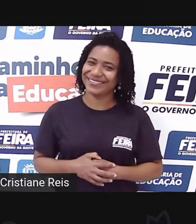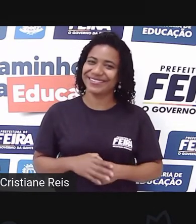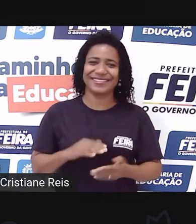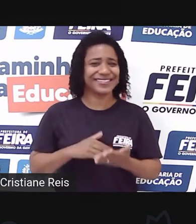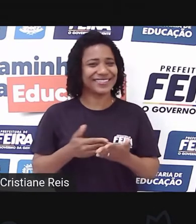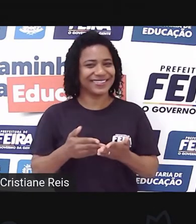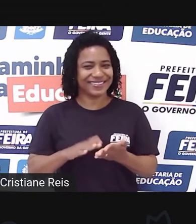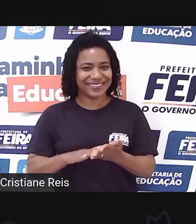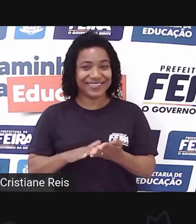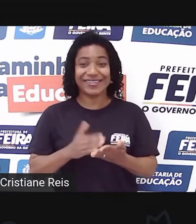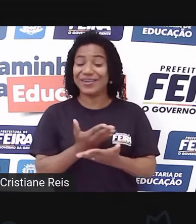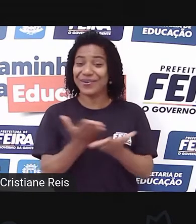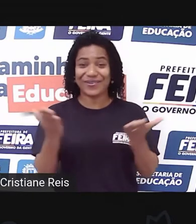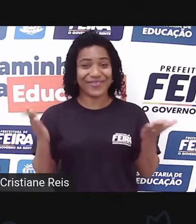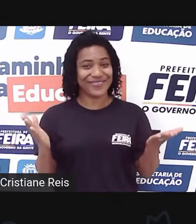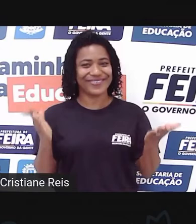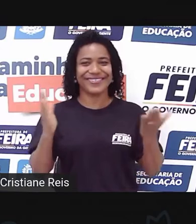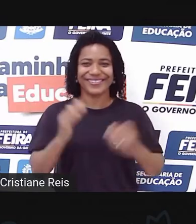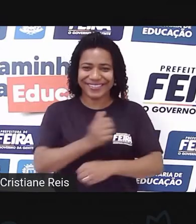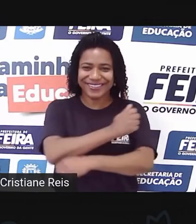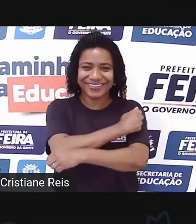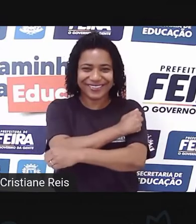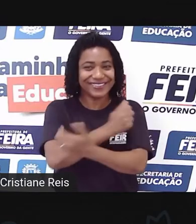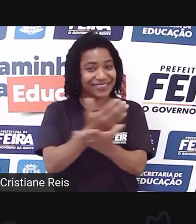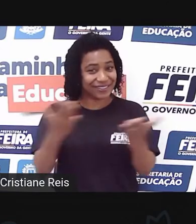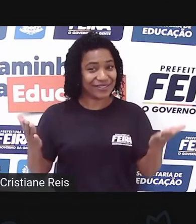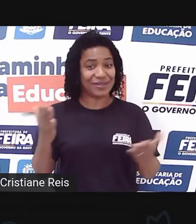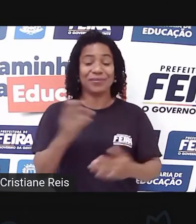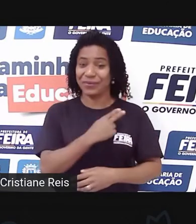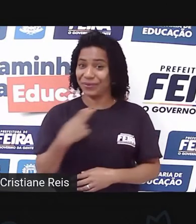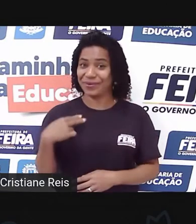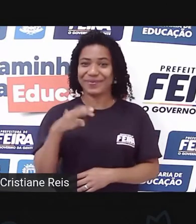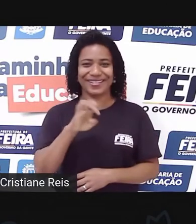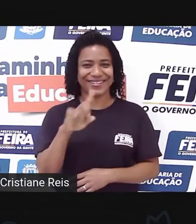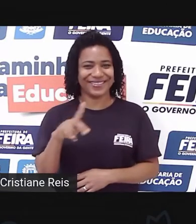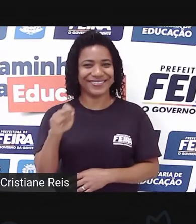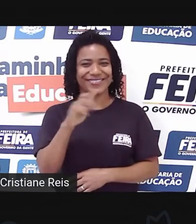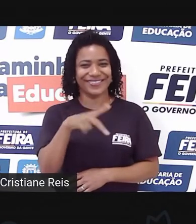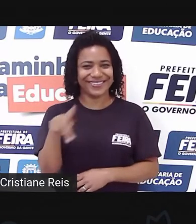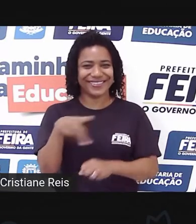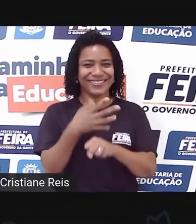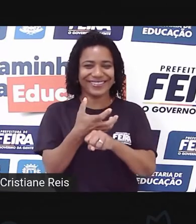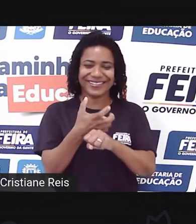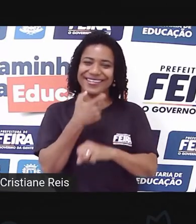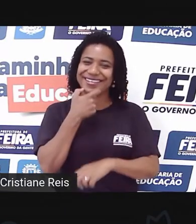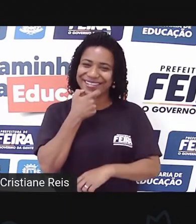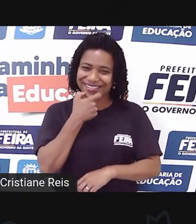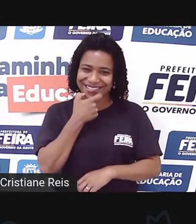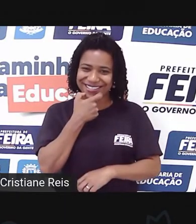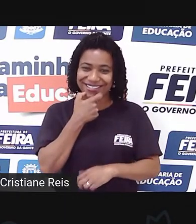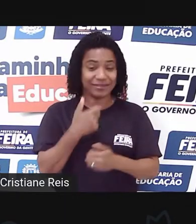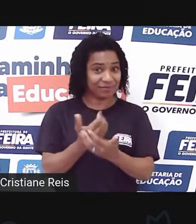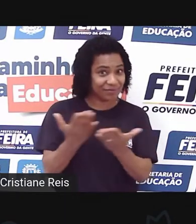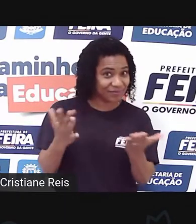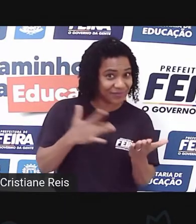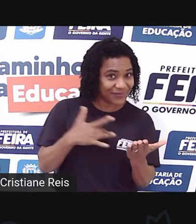Olá, estudantes! Eu sou a Elza Silva, sua professora de inglês. Como estão vocês? Como estão vocês?